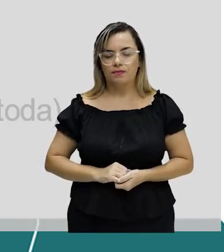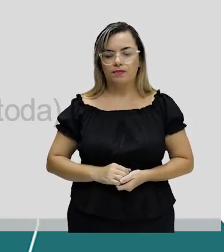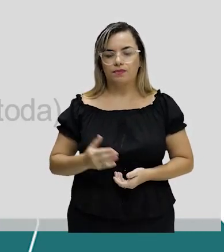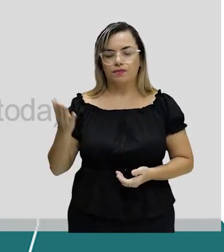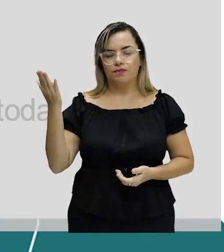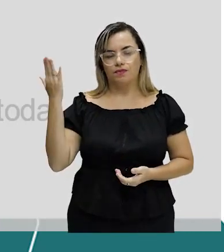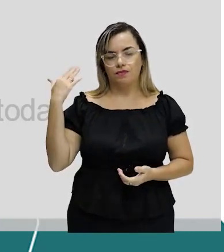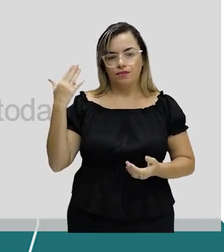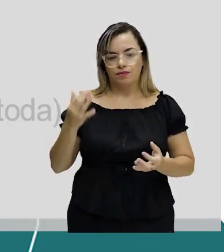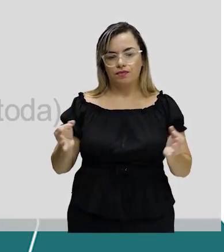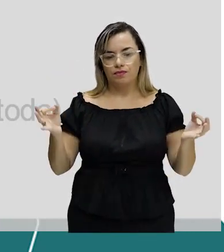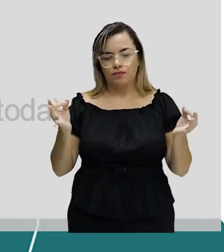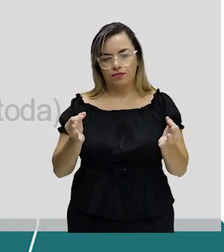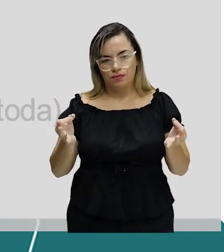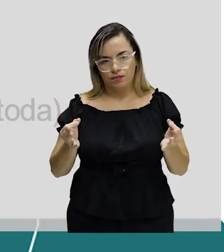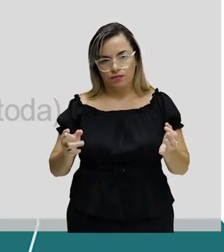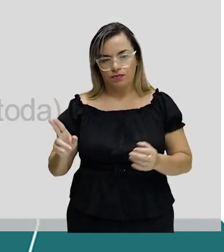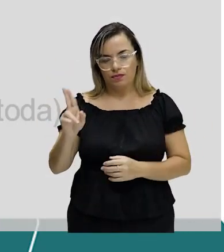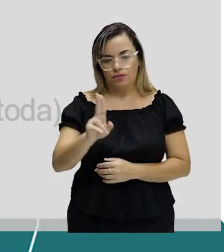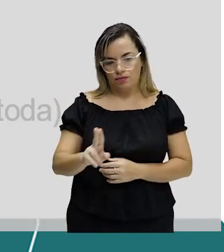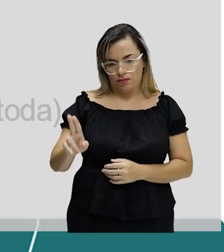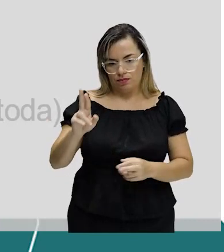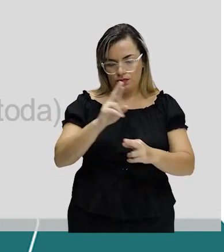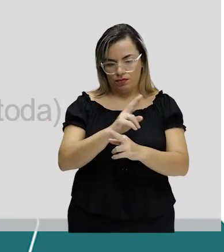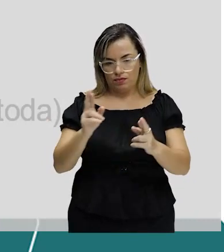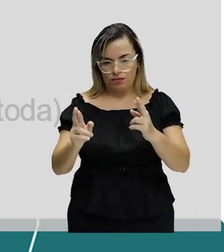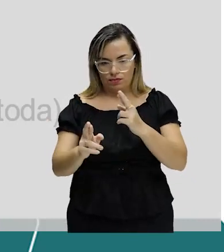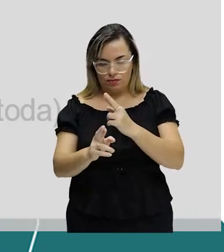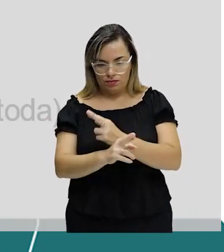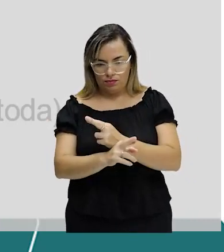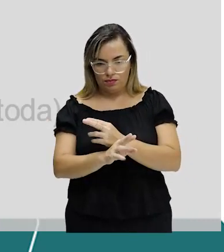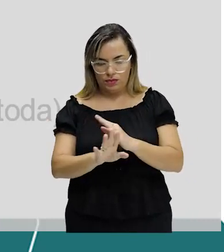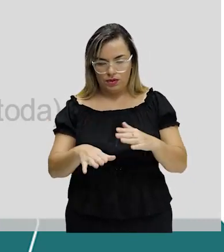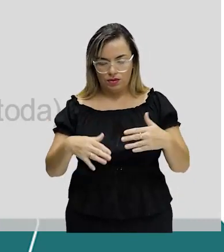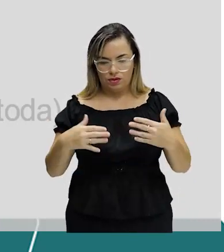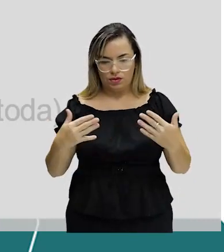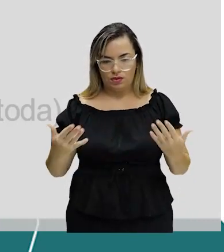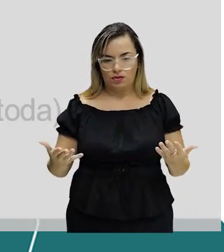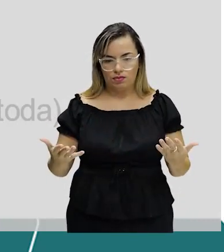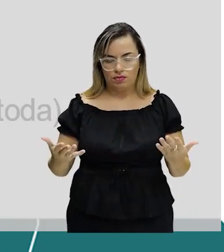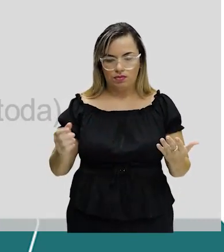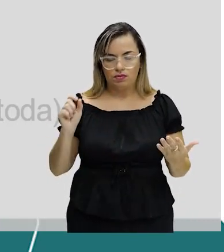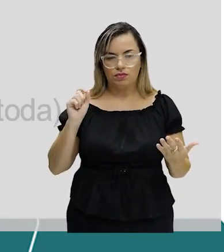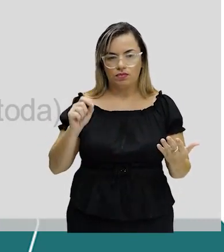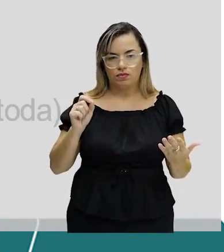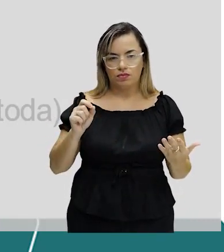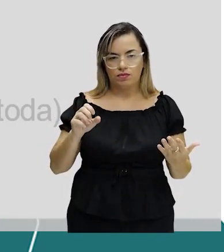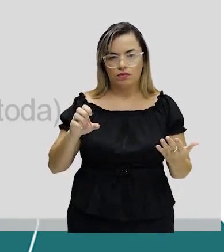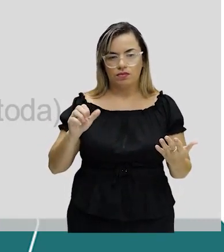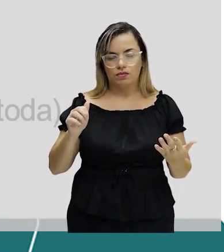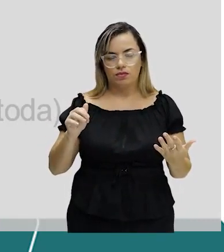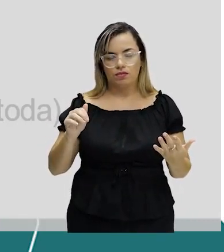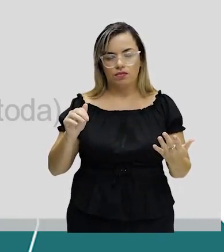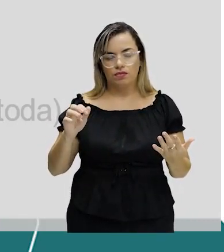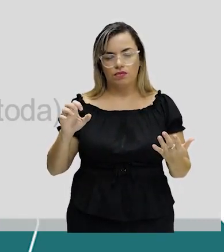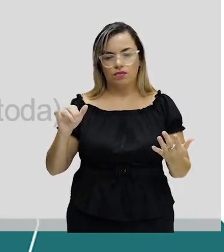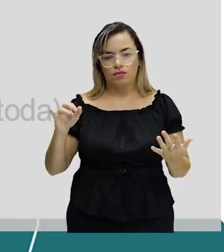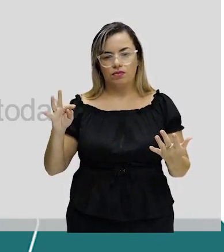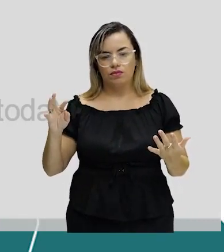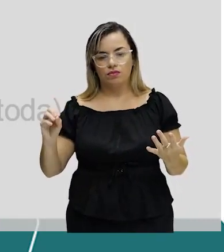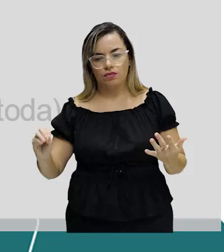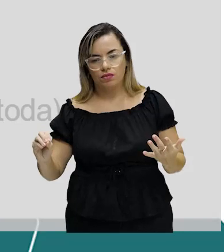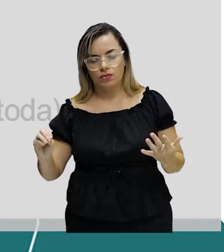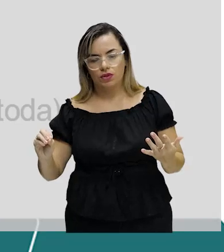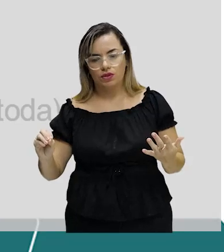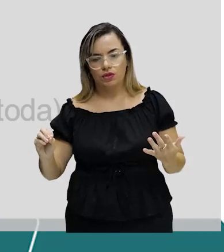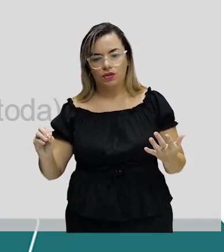passado perfeito também é utilizado para demonstrar a relação de causa e efeito. E aí, de novo, nós vamos combinar com o passado simples. I